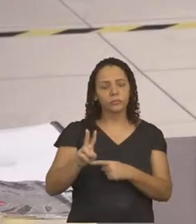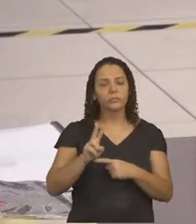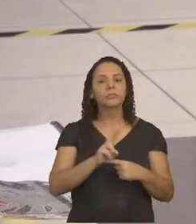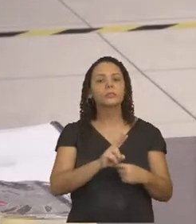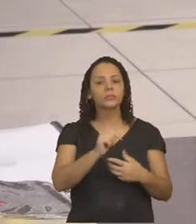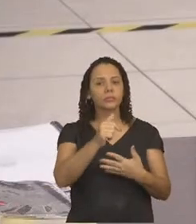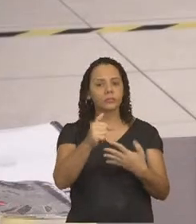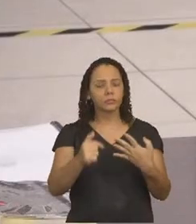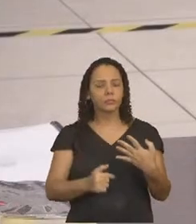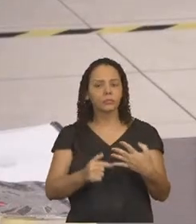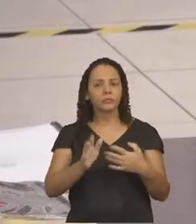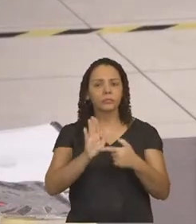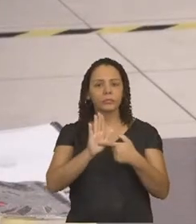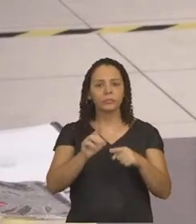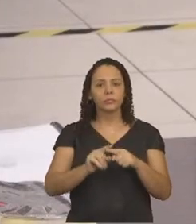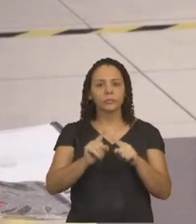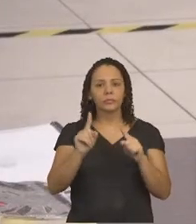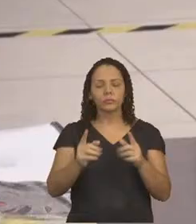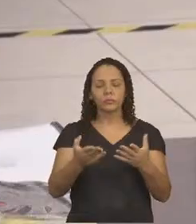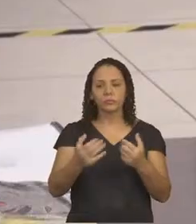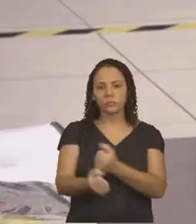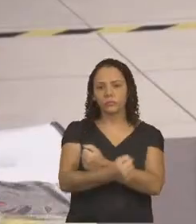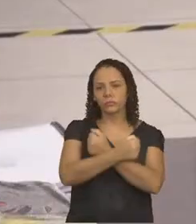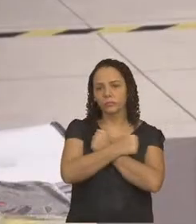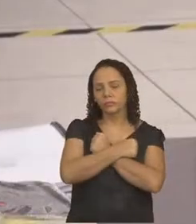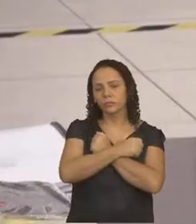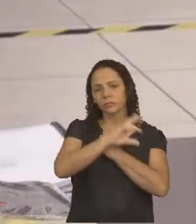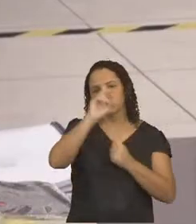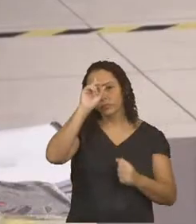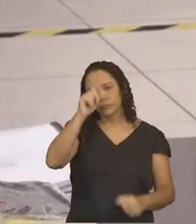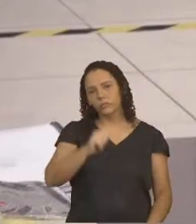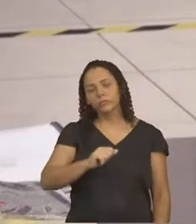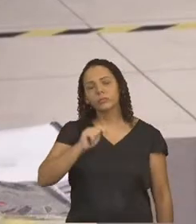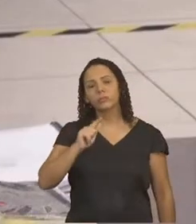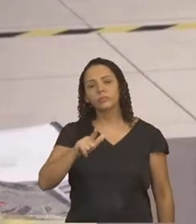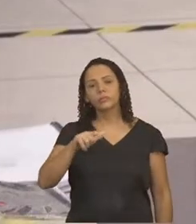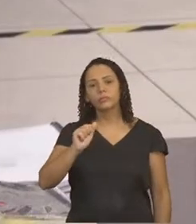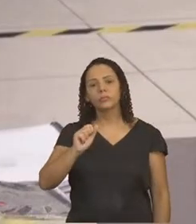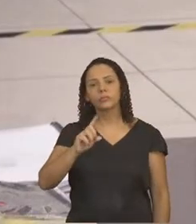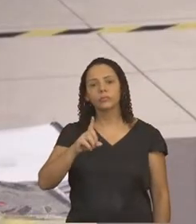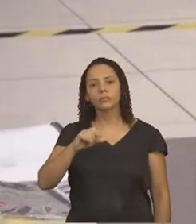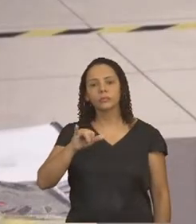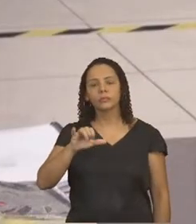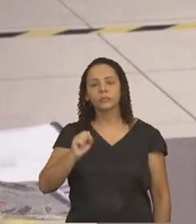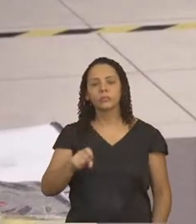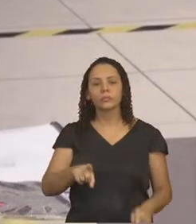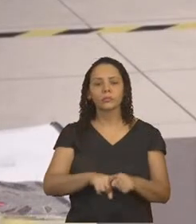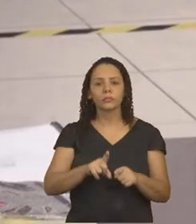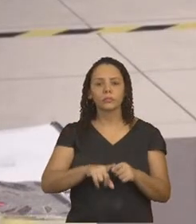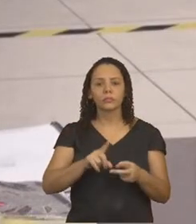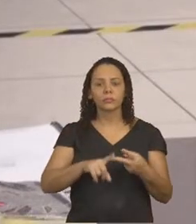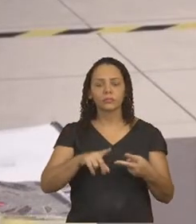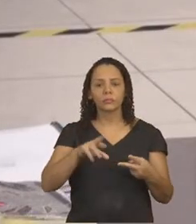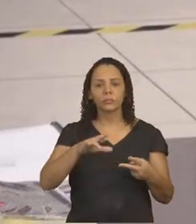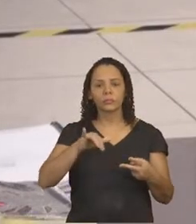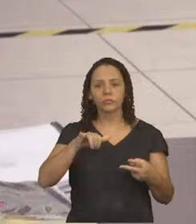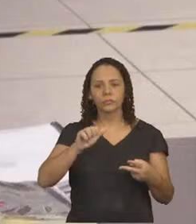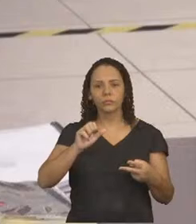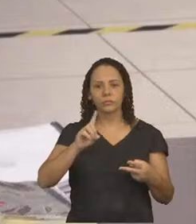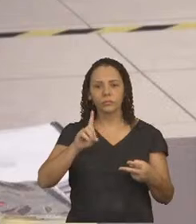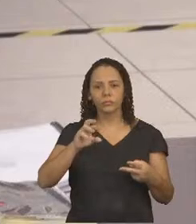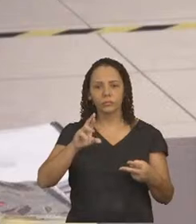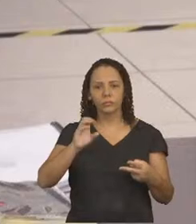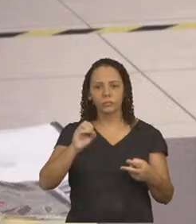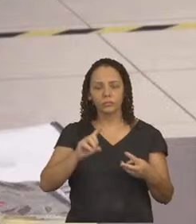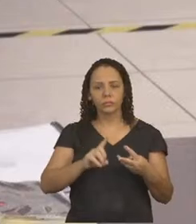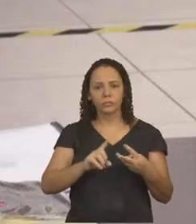do IDEDICAR, mas eu quero mandar um grande abraço à Gladys e ao Ricardo do Viva Boa Vista. Lá no Santo Antônio da Boa Vista,